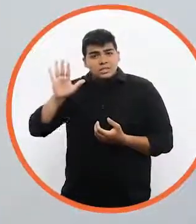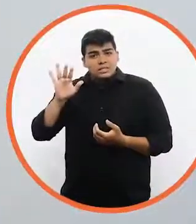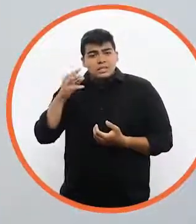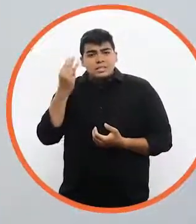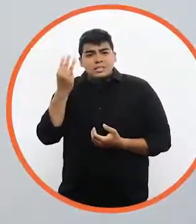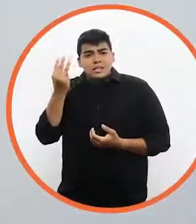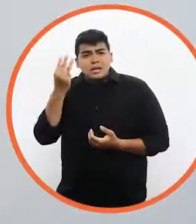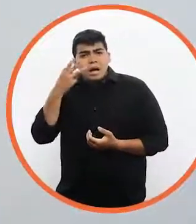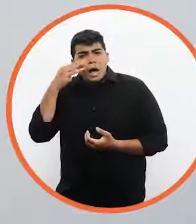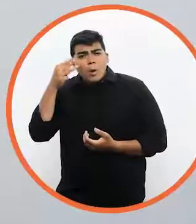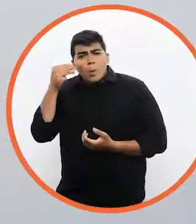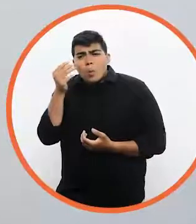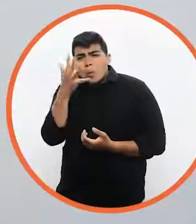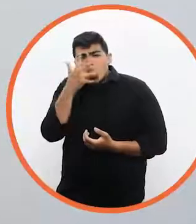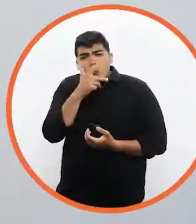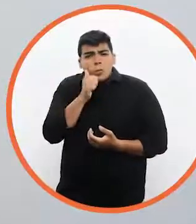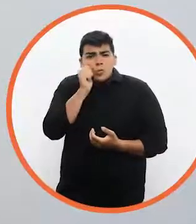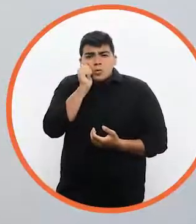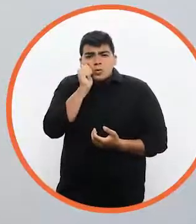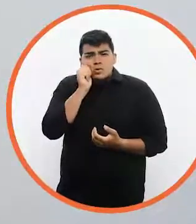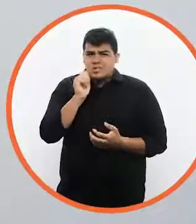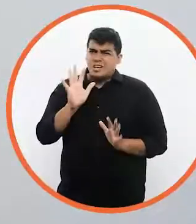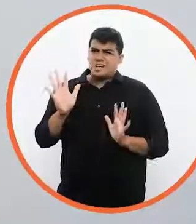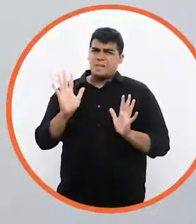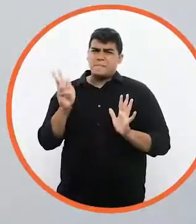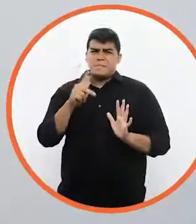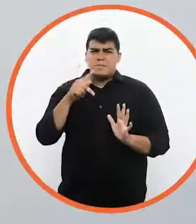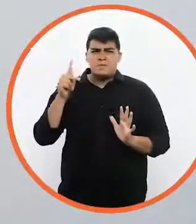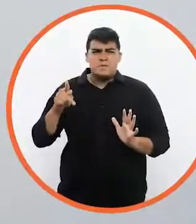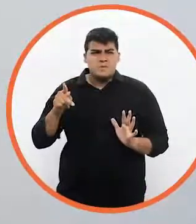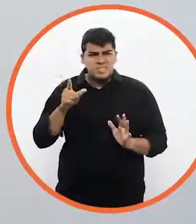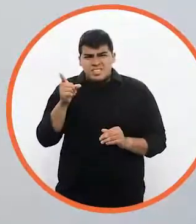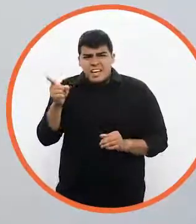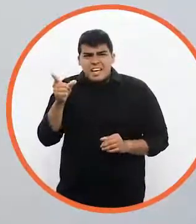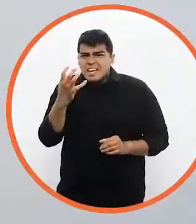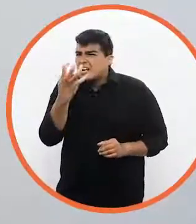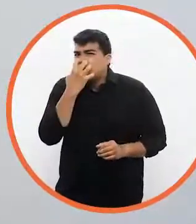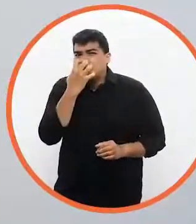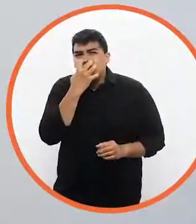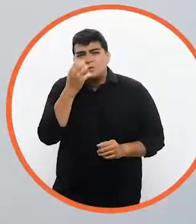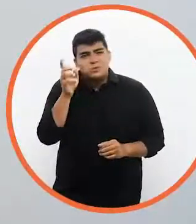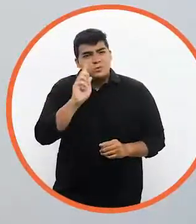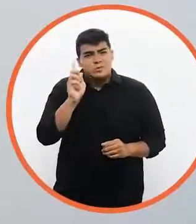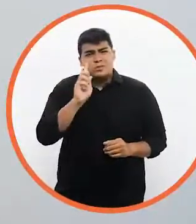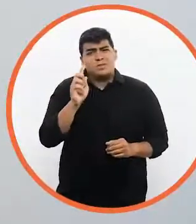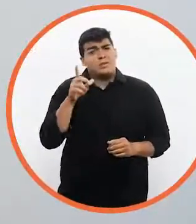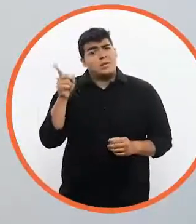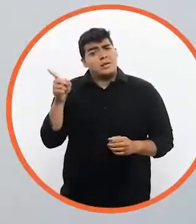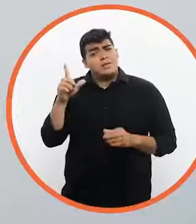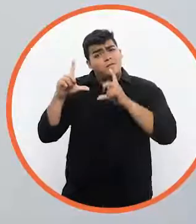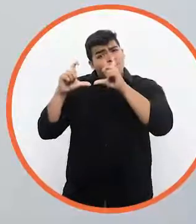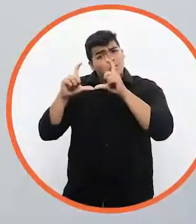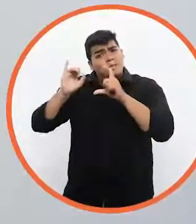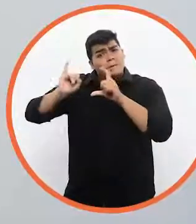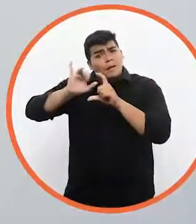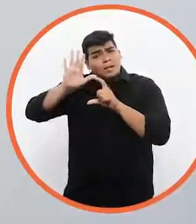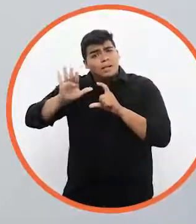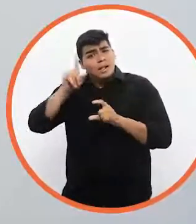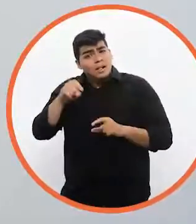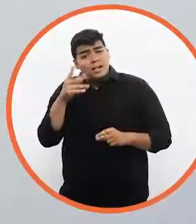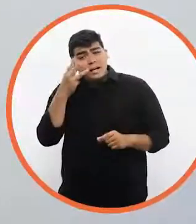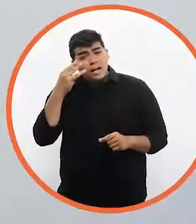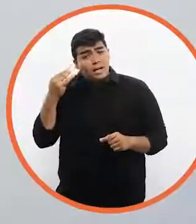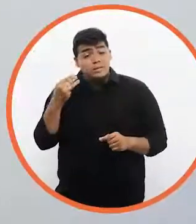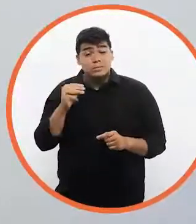gatinhos lindos. Aí você diz: não, professor, em hipótese alguma, esses animais vão ser cachorros. A gente tem gatos aí na